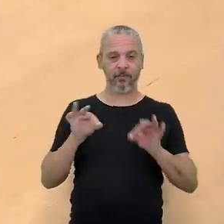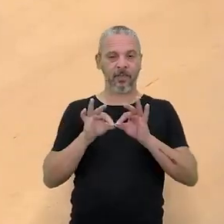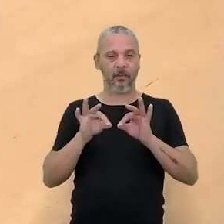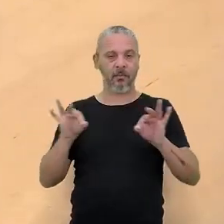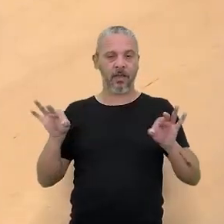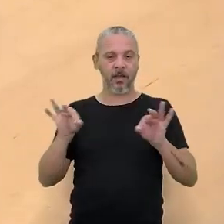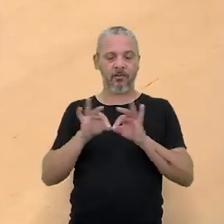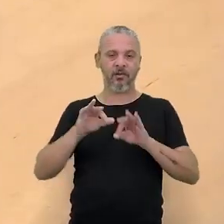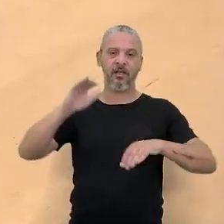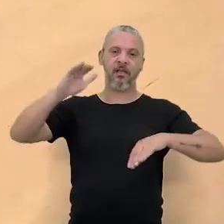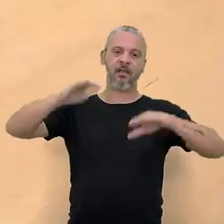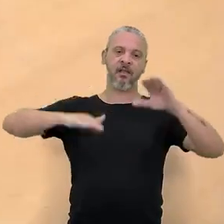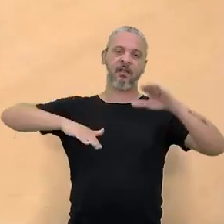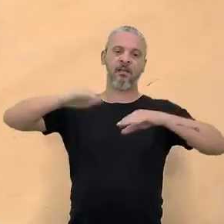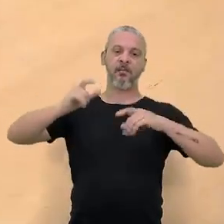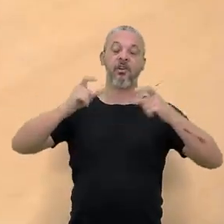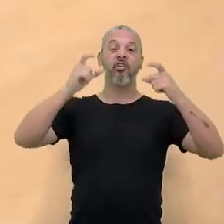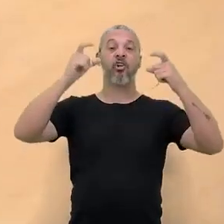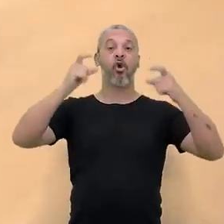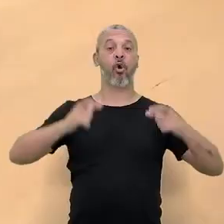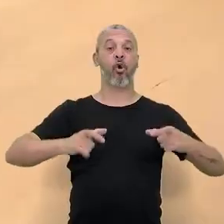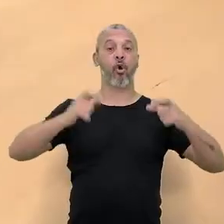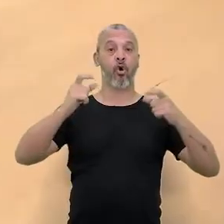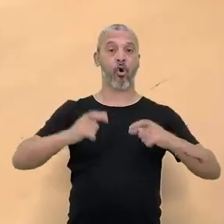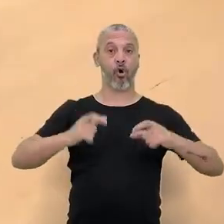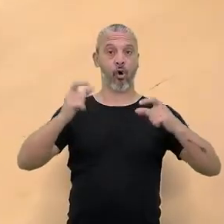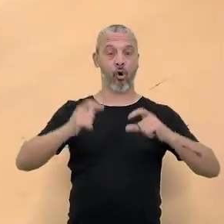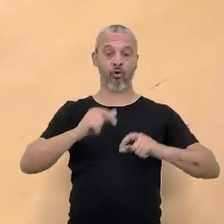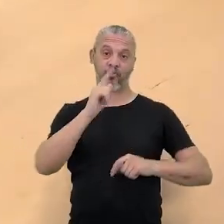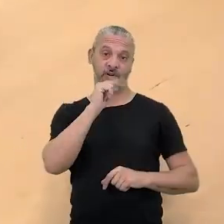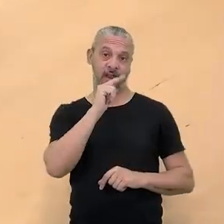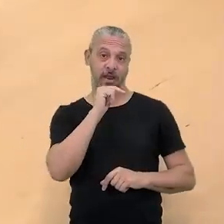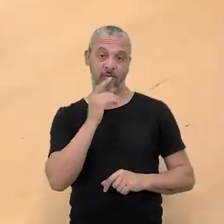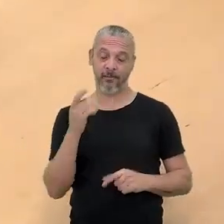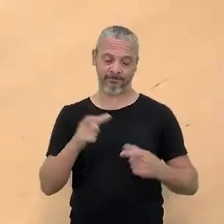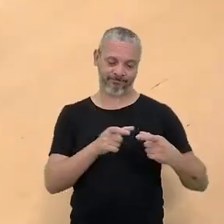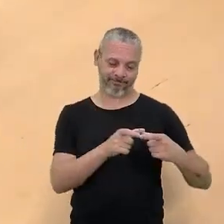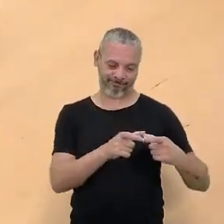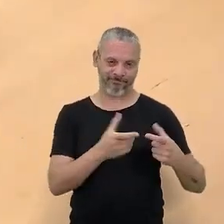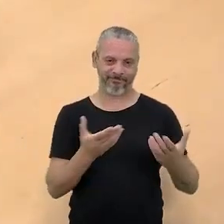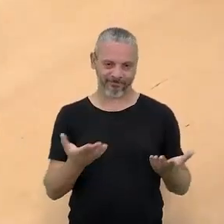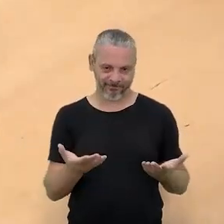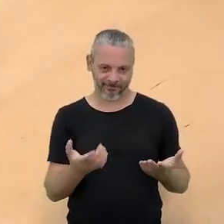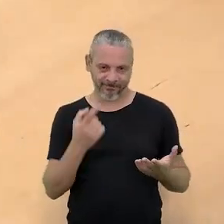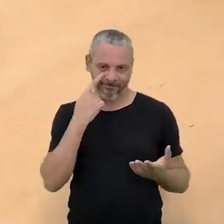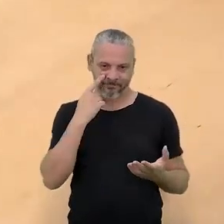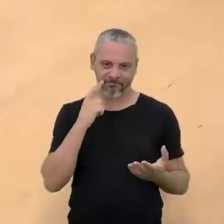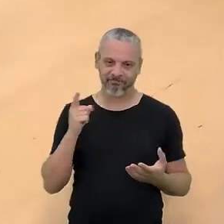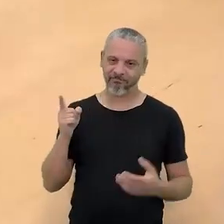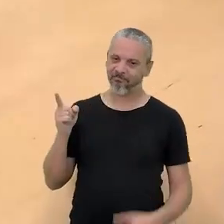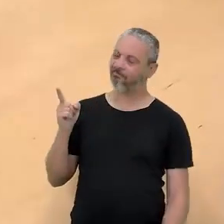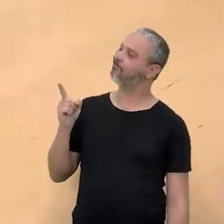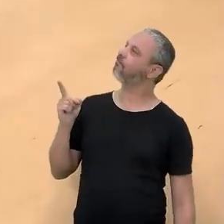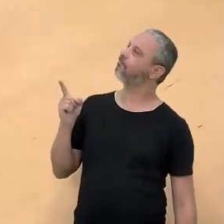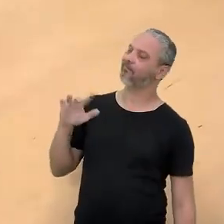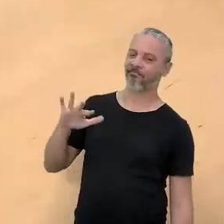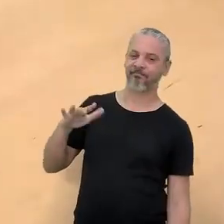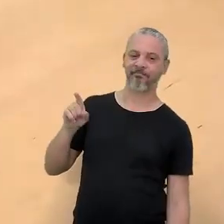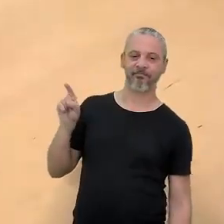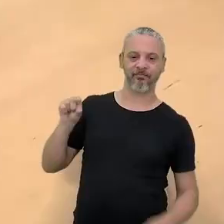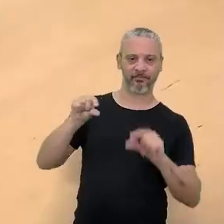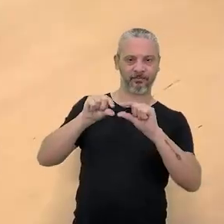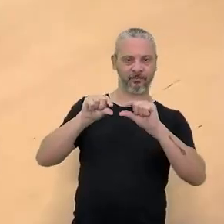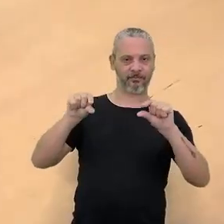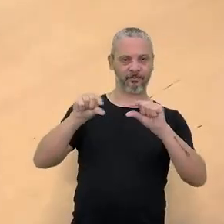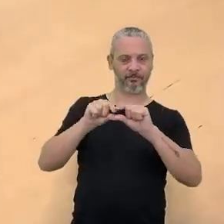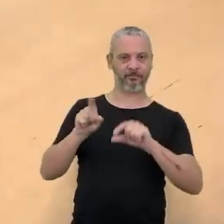A medida, ela vai depender de onde você for colocar o seu tanque de água, tá? Então, nesse caso aqui, eu vou colocar